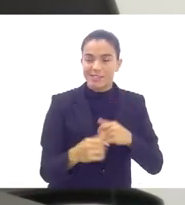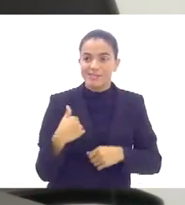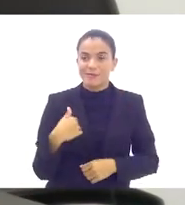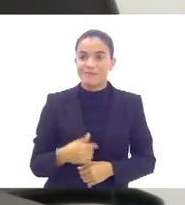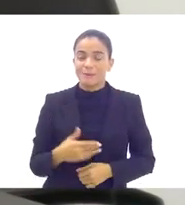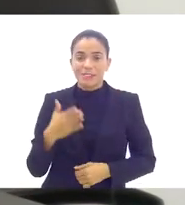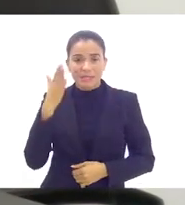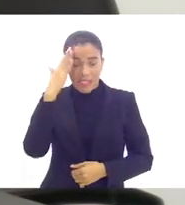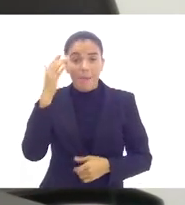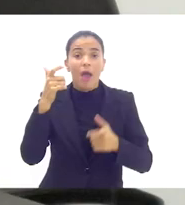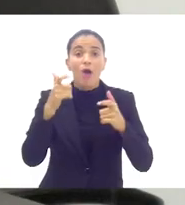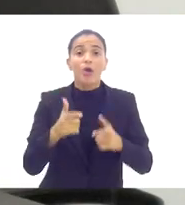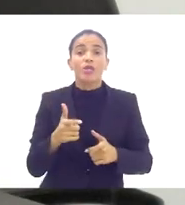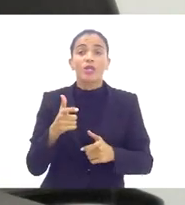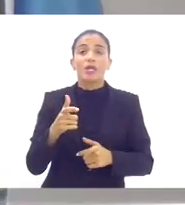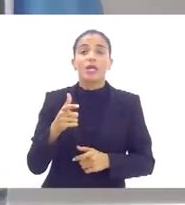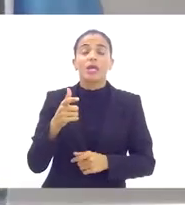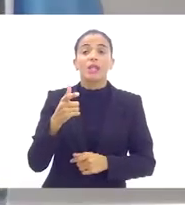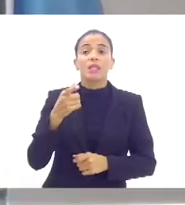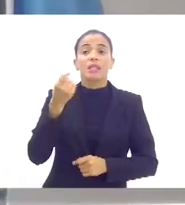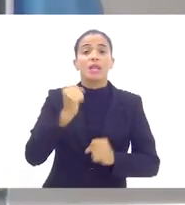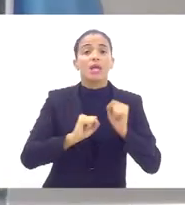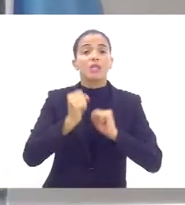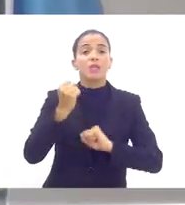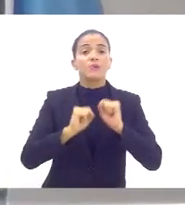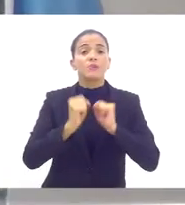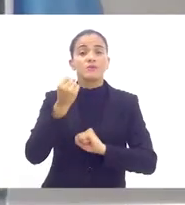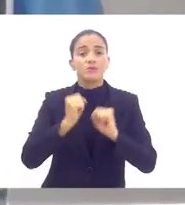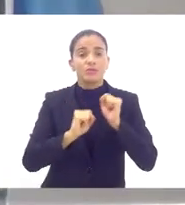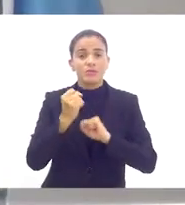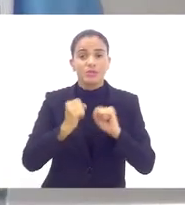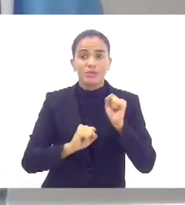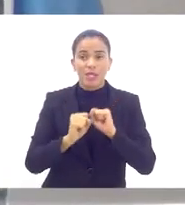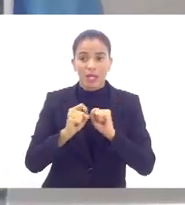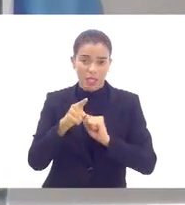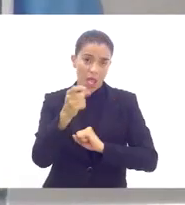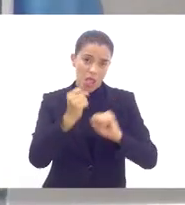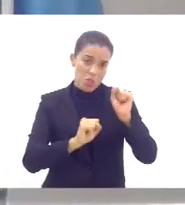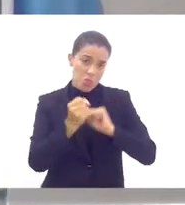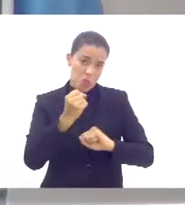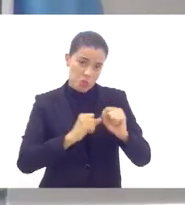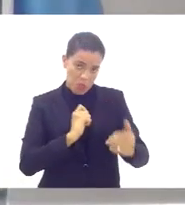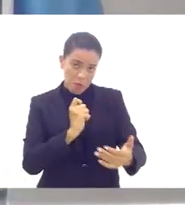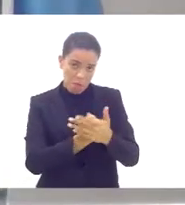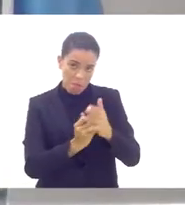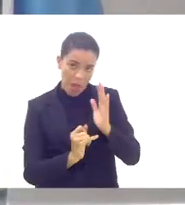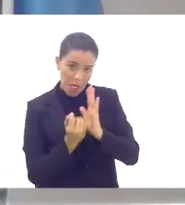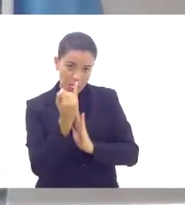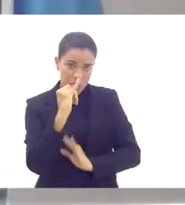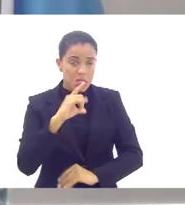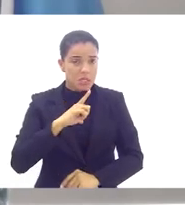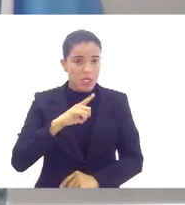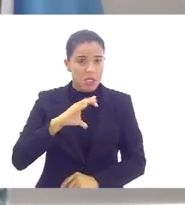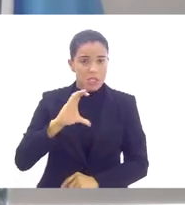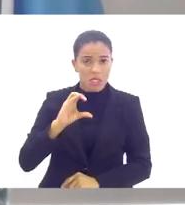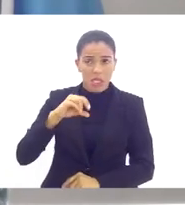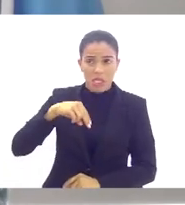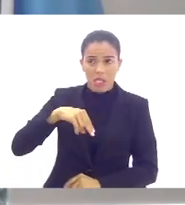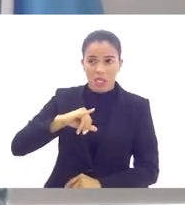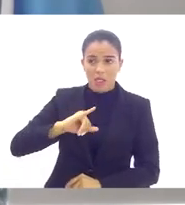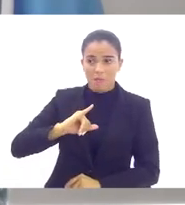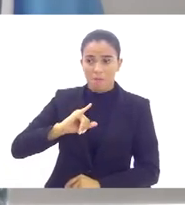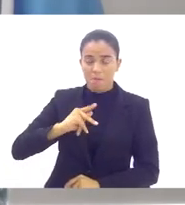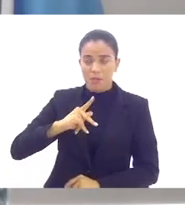e... Na indústria que falsifica a embalagem. Mas, lá vocês podem arrebentar eles, tem CNPJ. Sim, mas olha só,